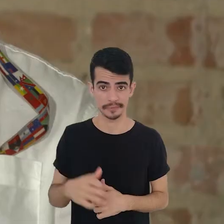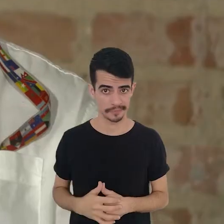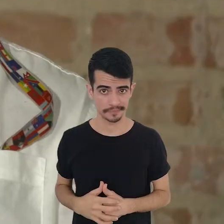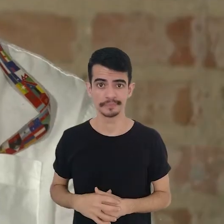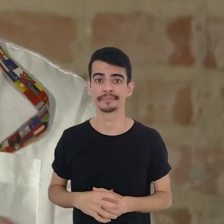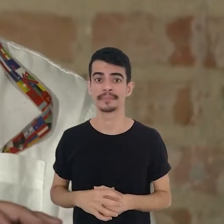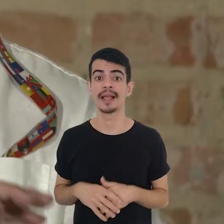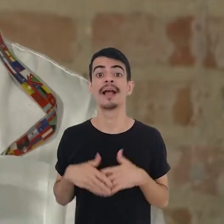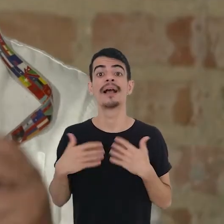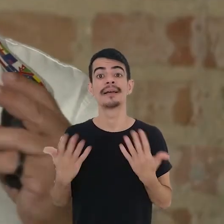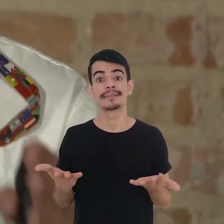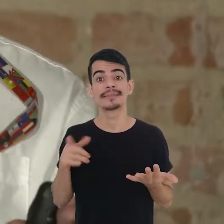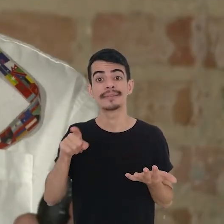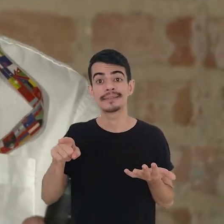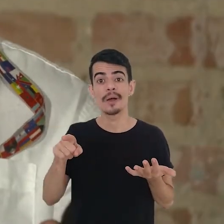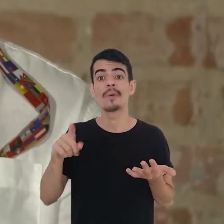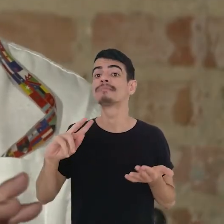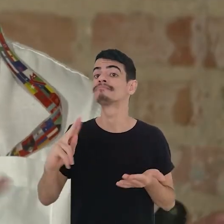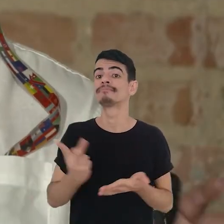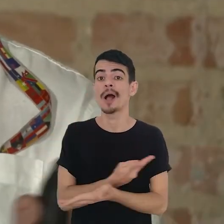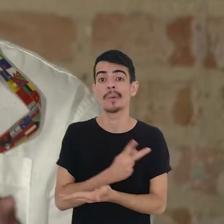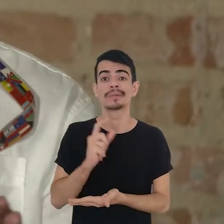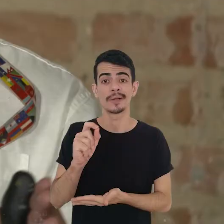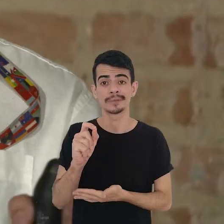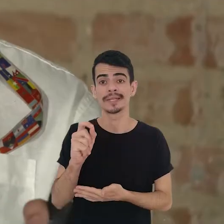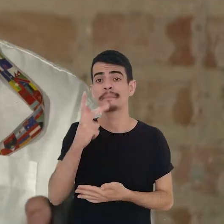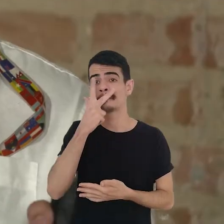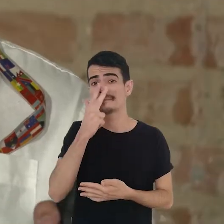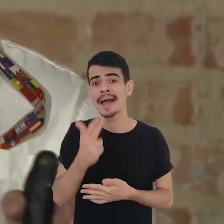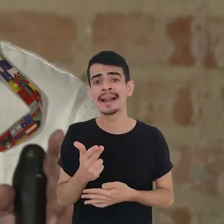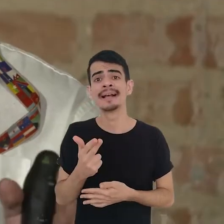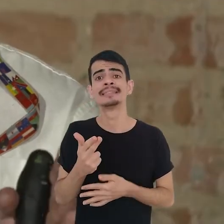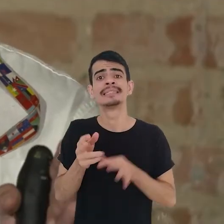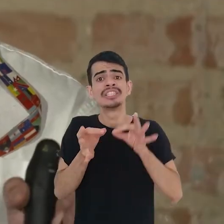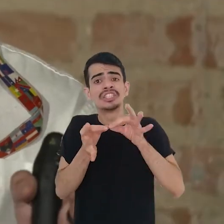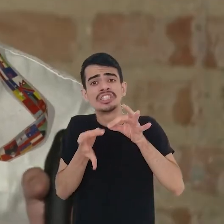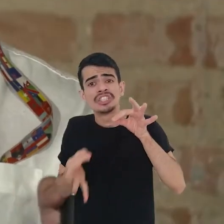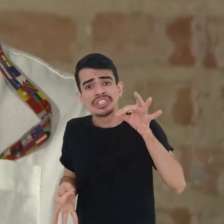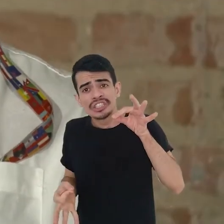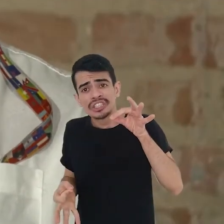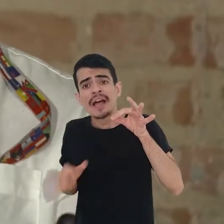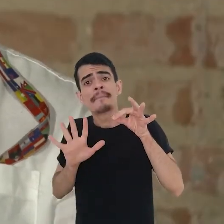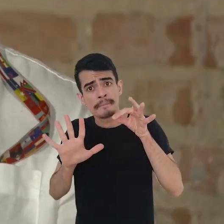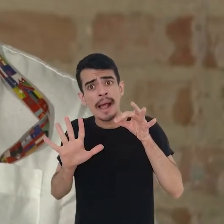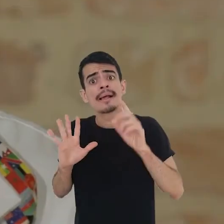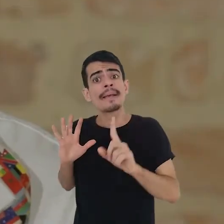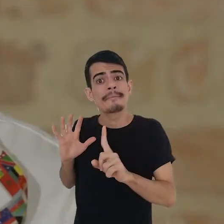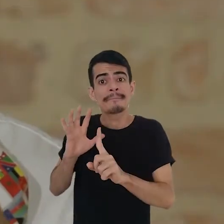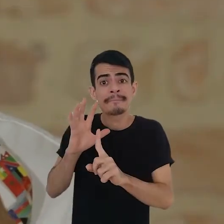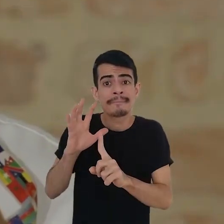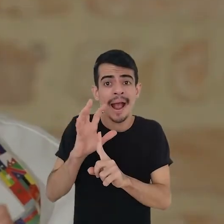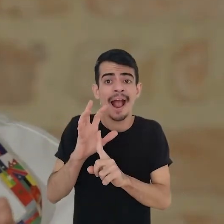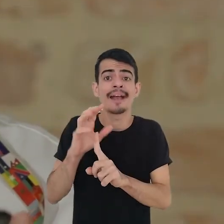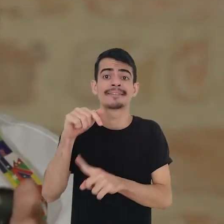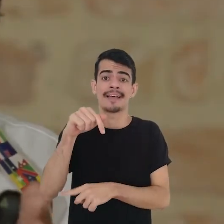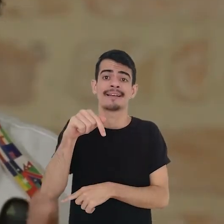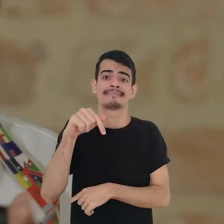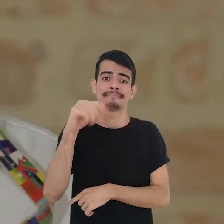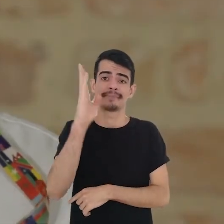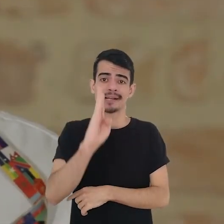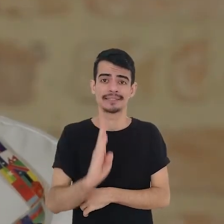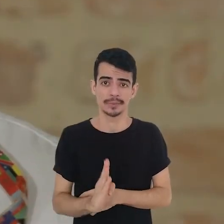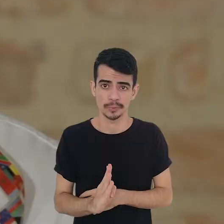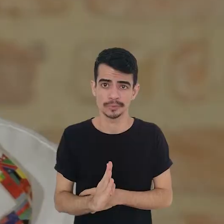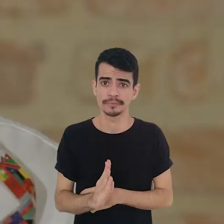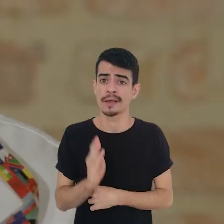décadas. Então, um fenômeno que está tão distante de nós, ele tem um impacto direto aqui, numa fração de